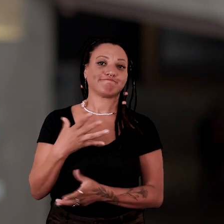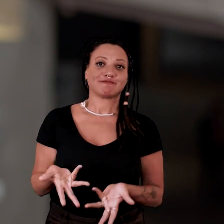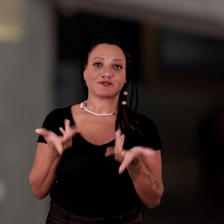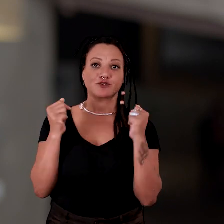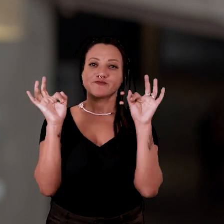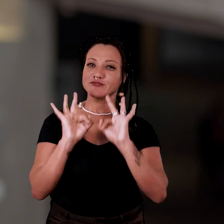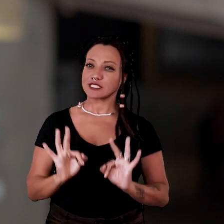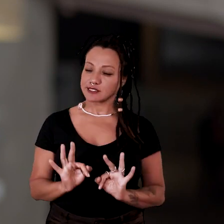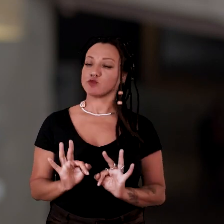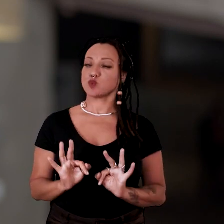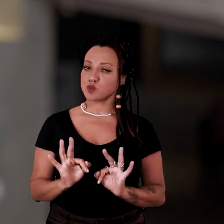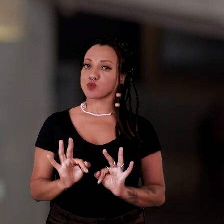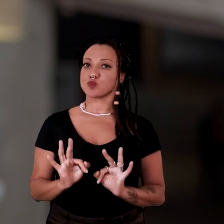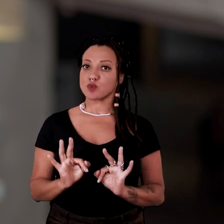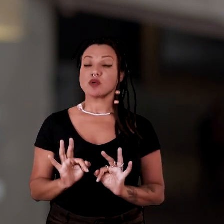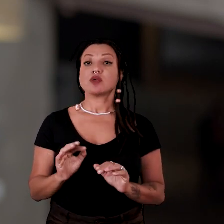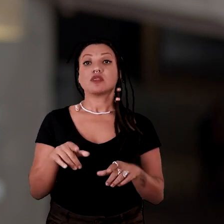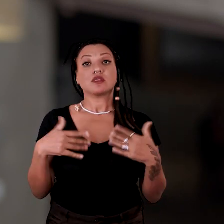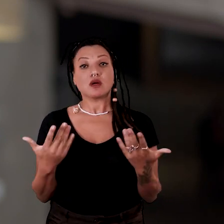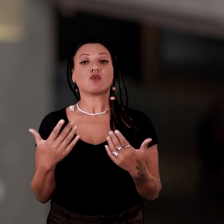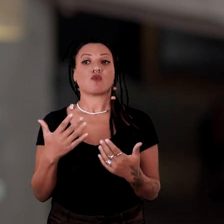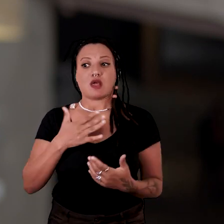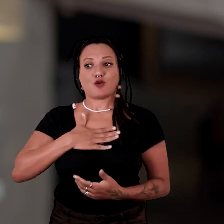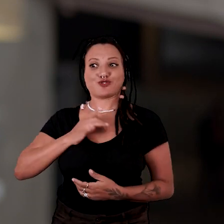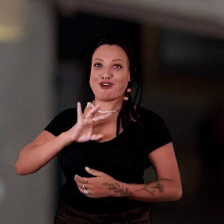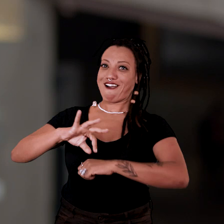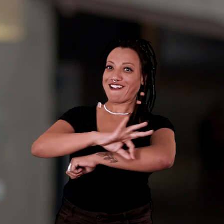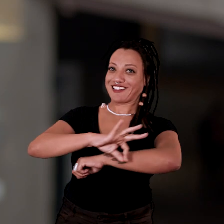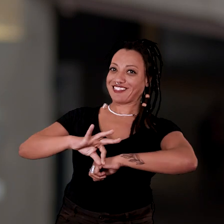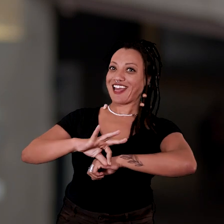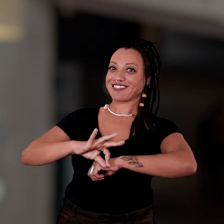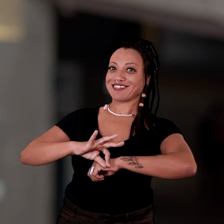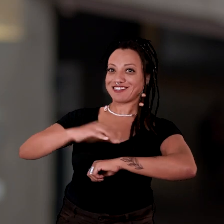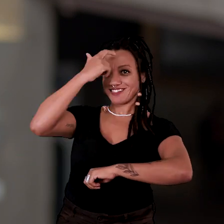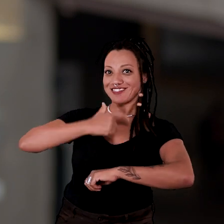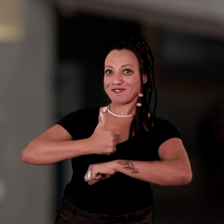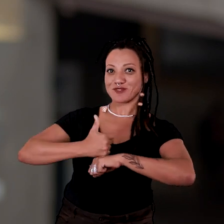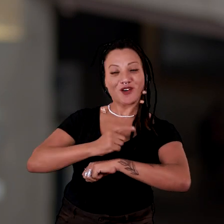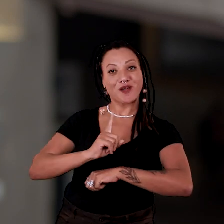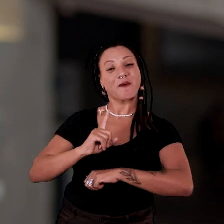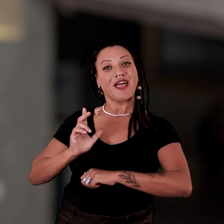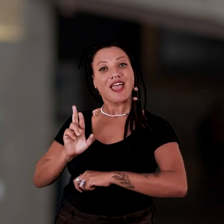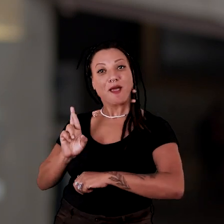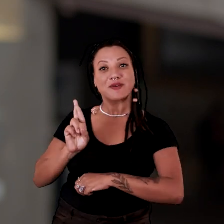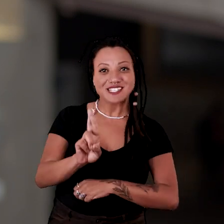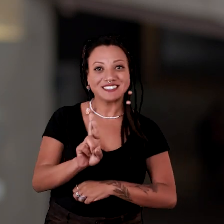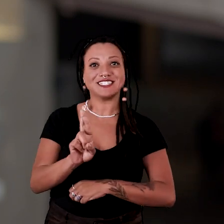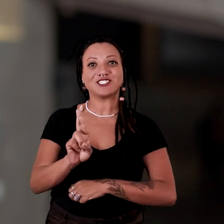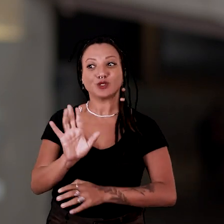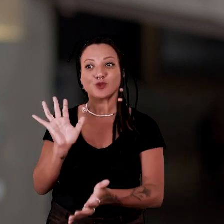Então, eu fico agradecida mesmo e feliz que a Tomiotaki tenha dado atenção a essa causa e dado esse espaço